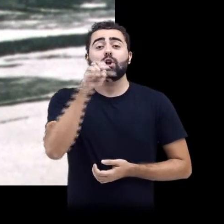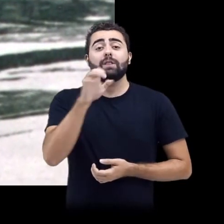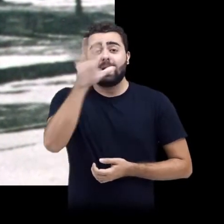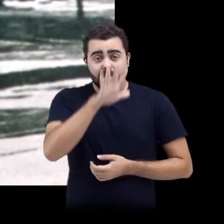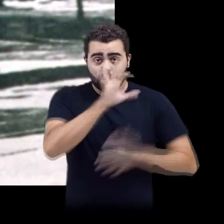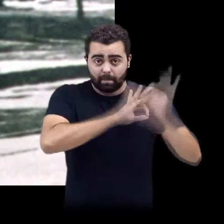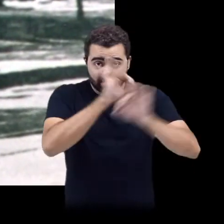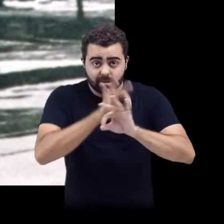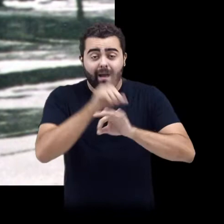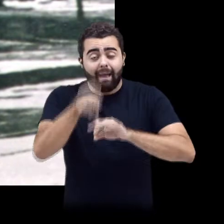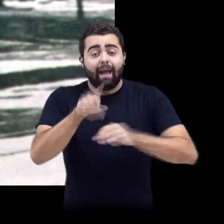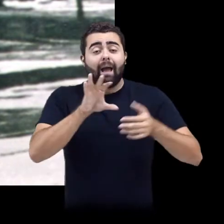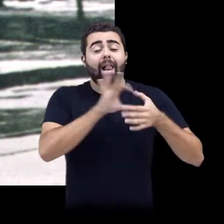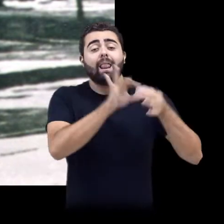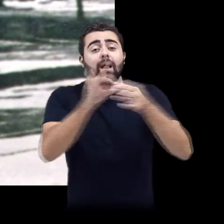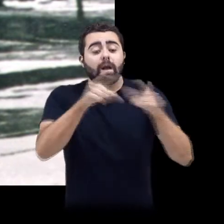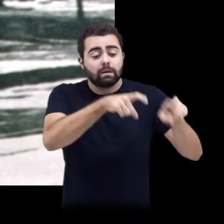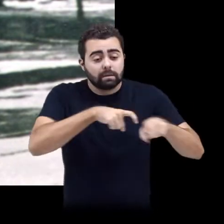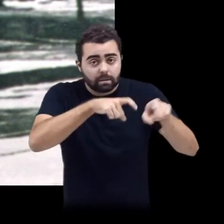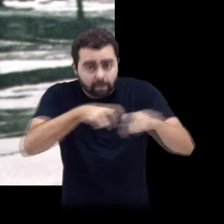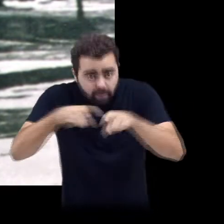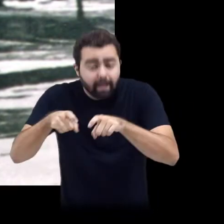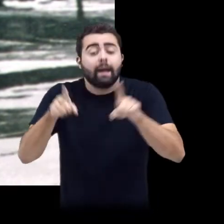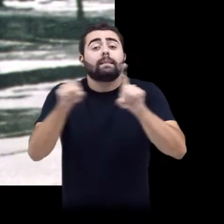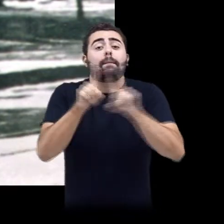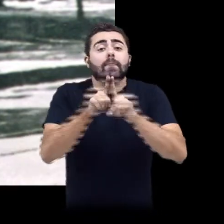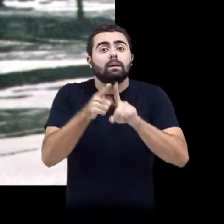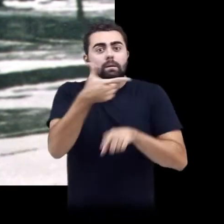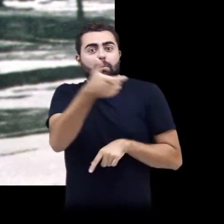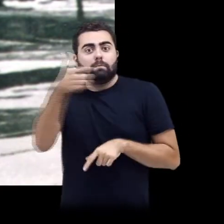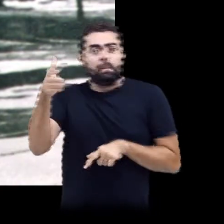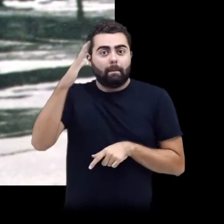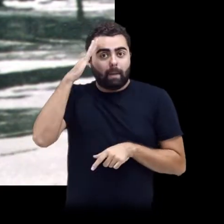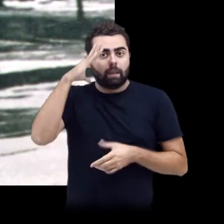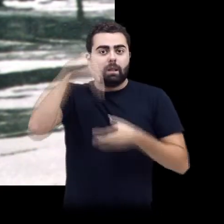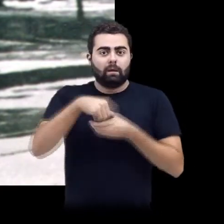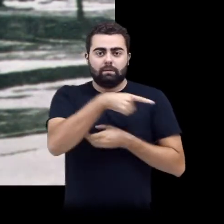com ligas camponesas e milícias armadas.